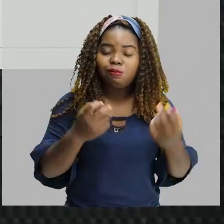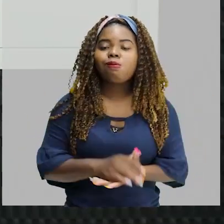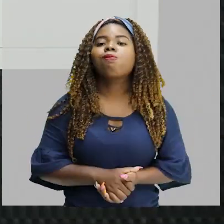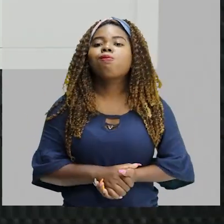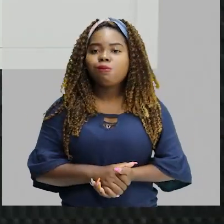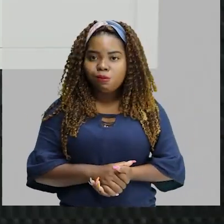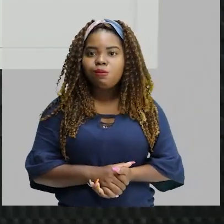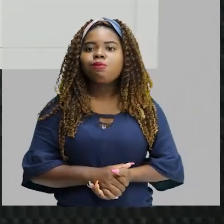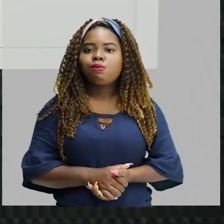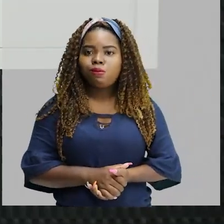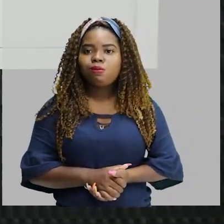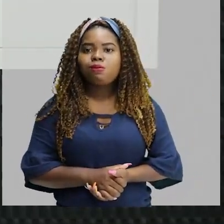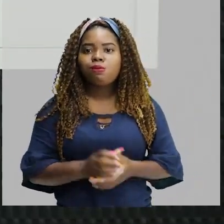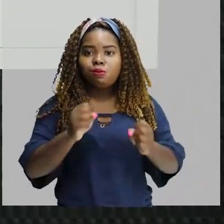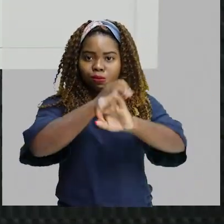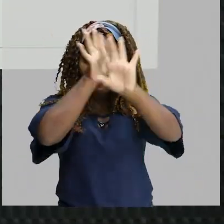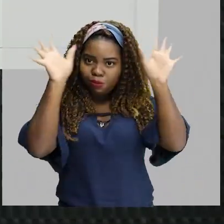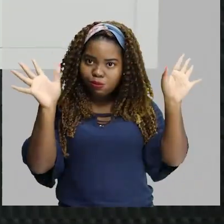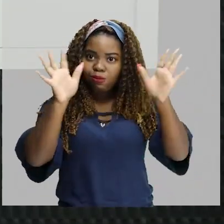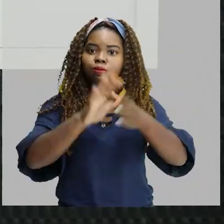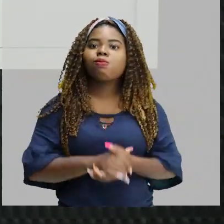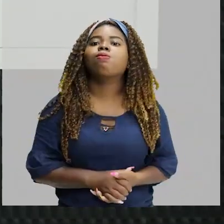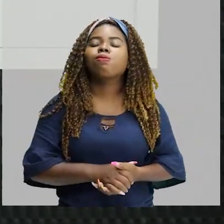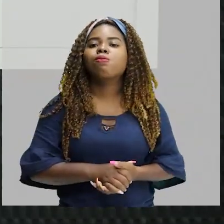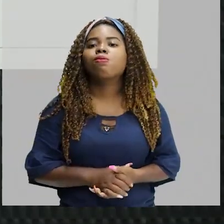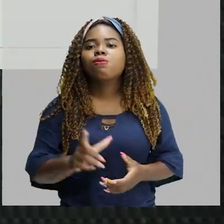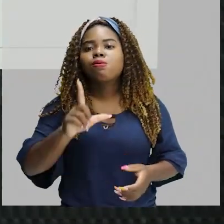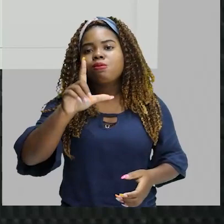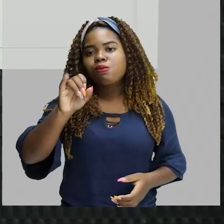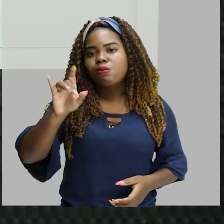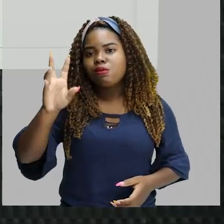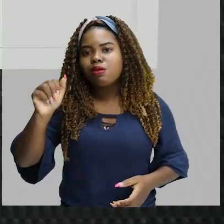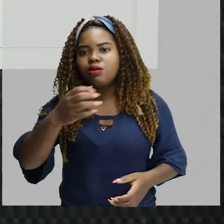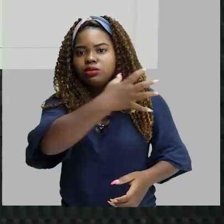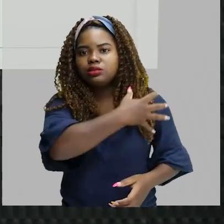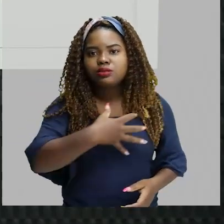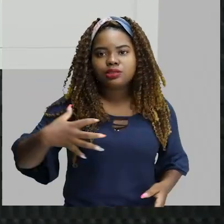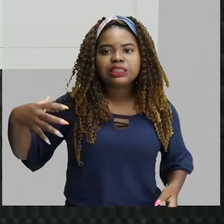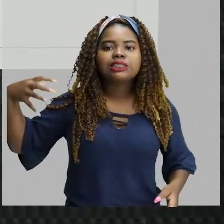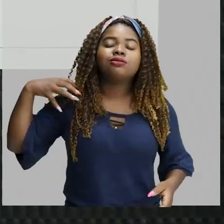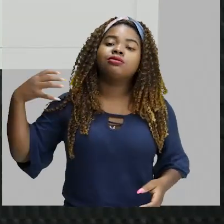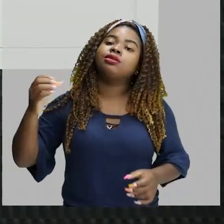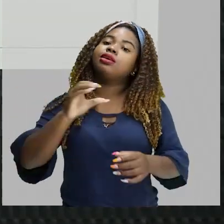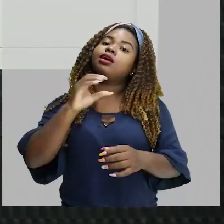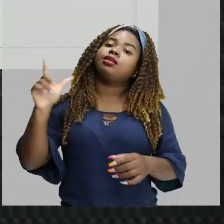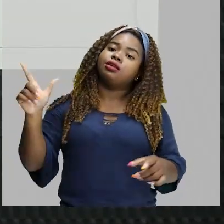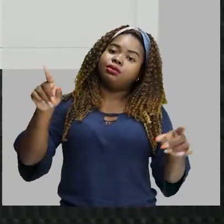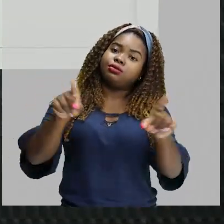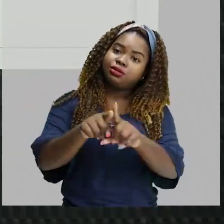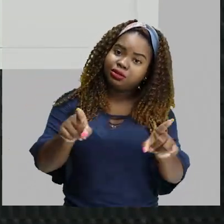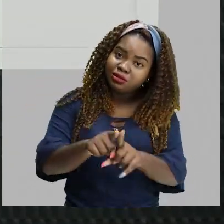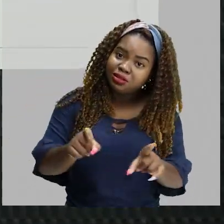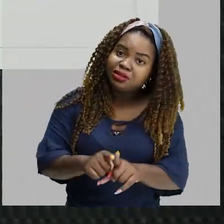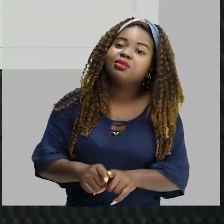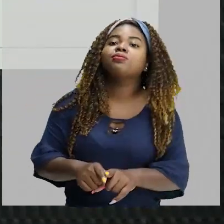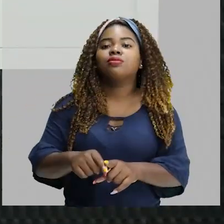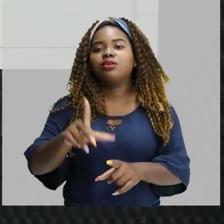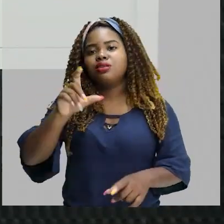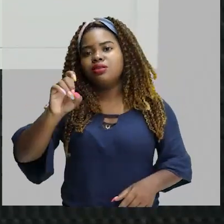que você tenha clareza a respeito do trabalho da lógica aristotélica e, claro, principalmente da lógica